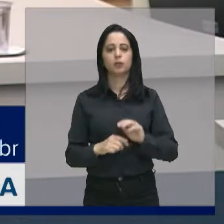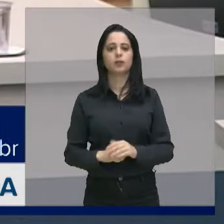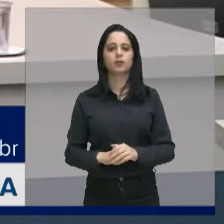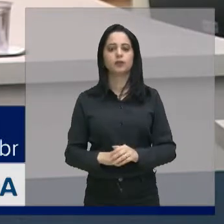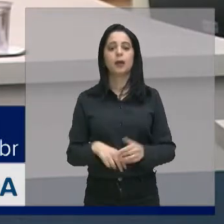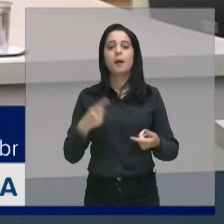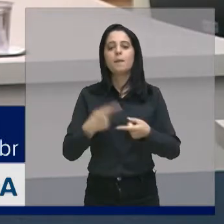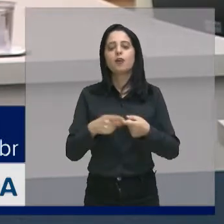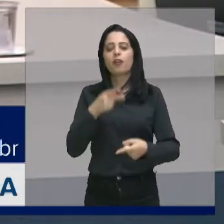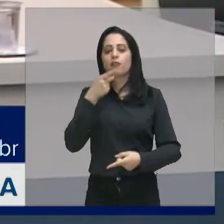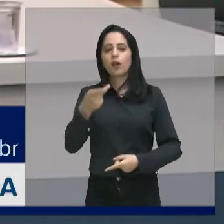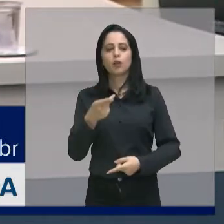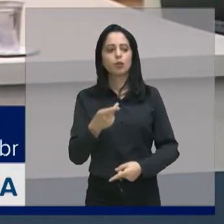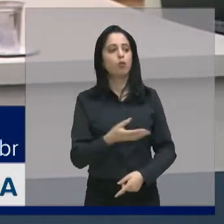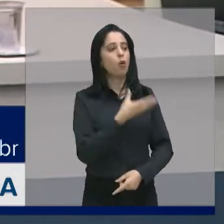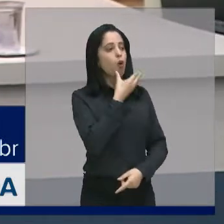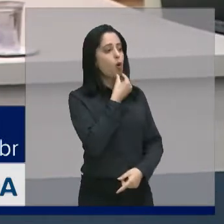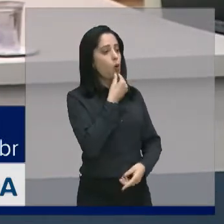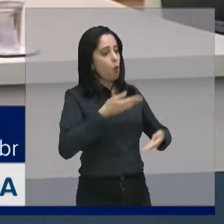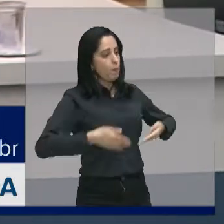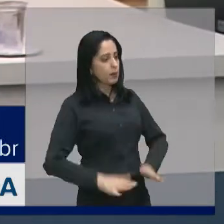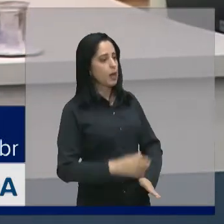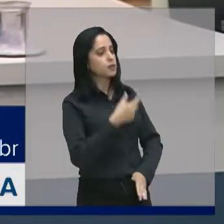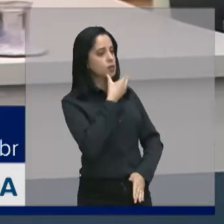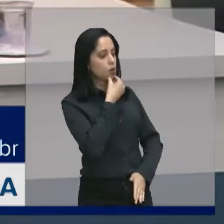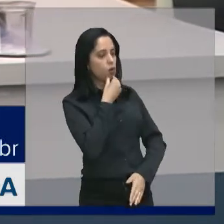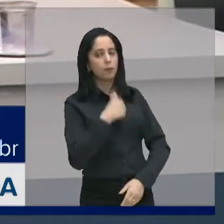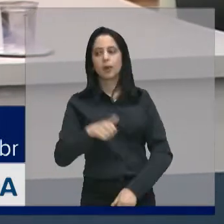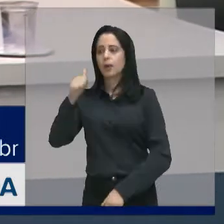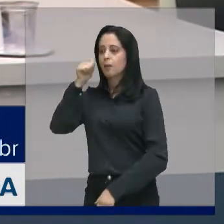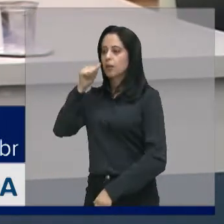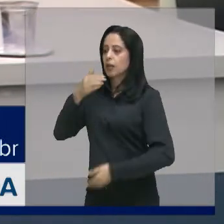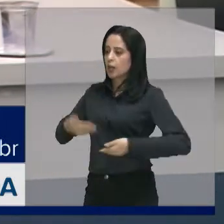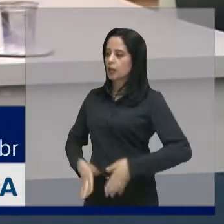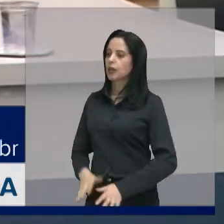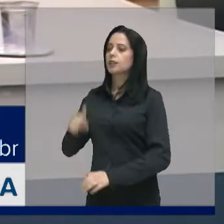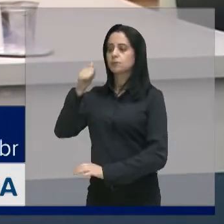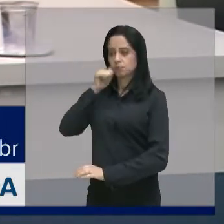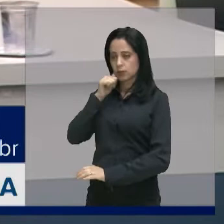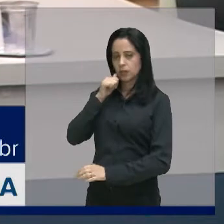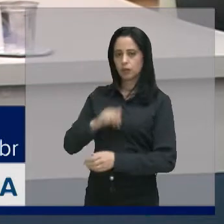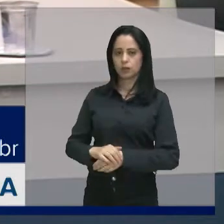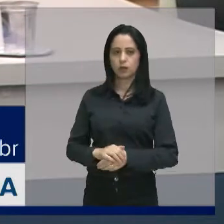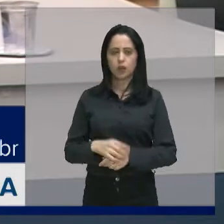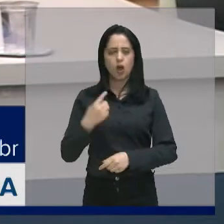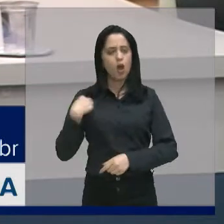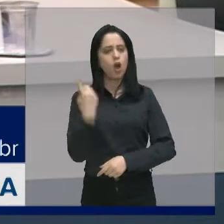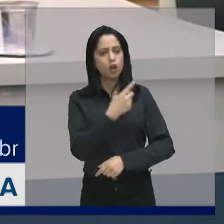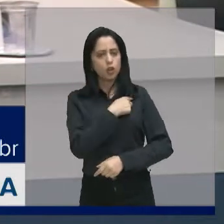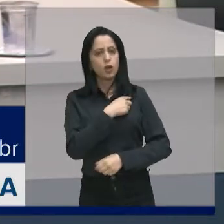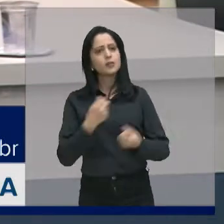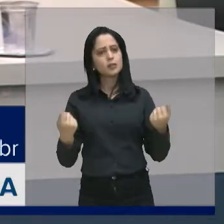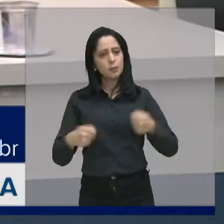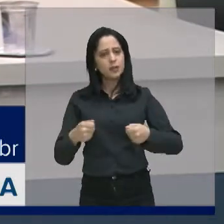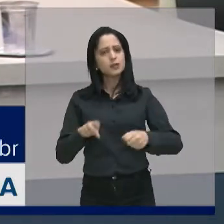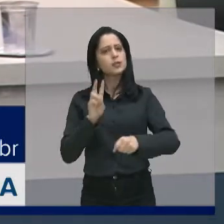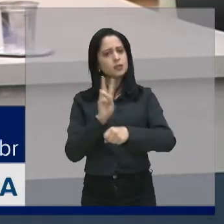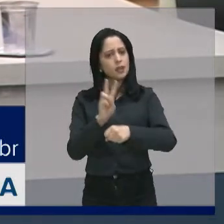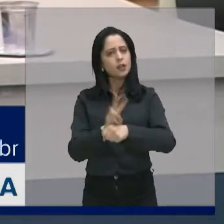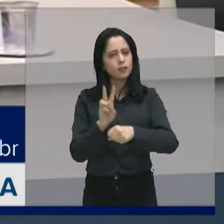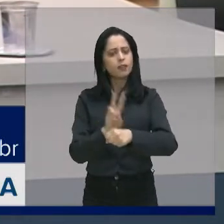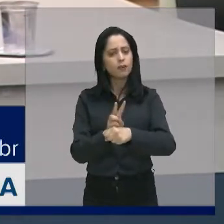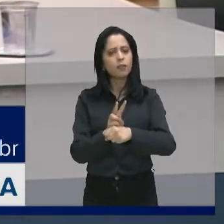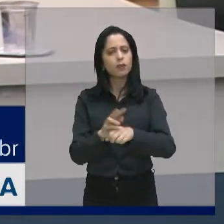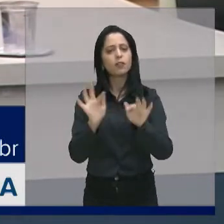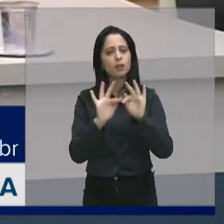nasce menina. Defender a família agora é crime? Estamos vivendo tempos difíceis de inversão de